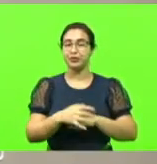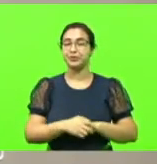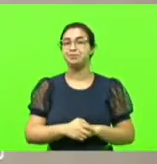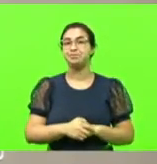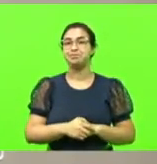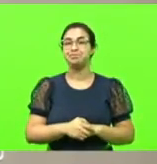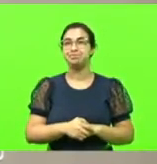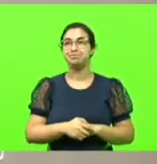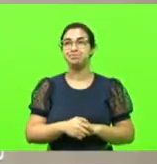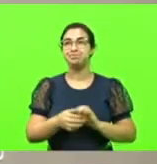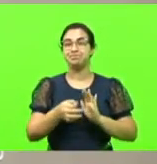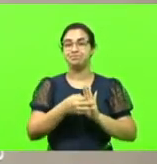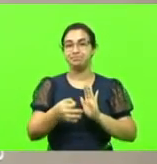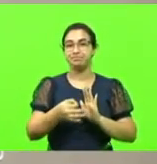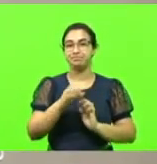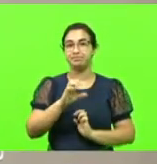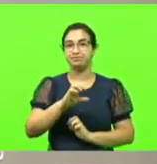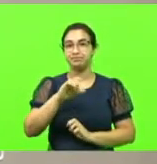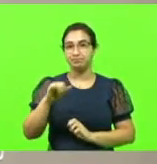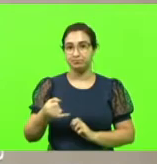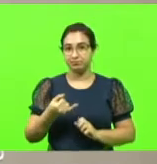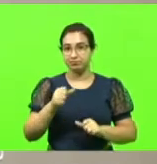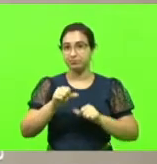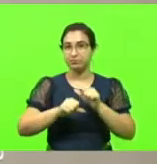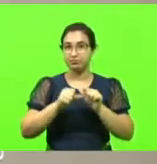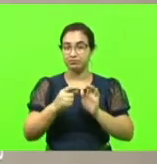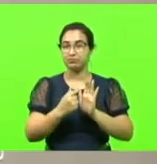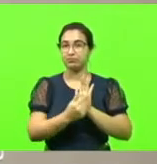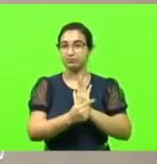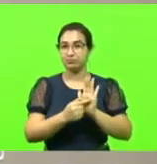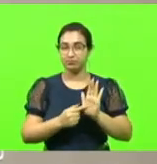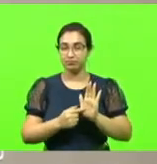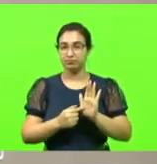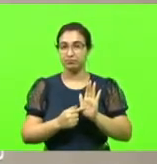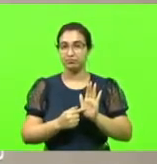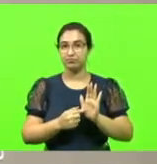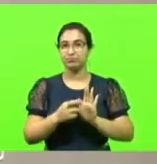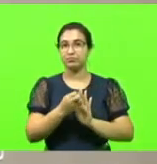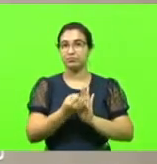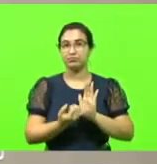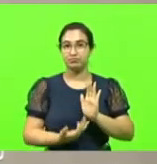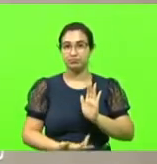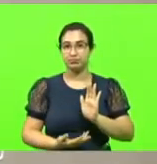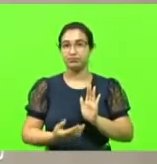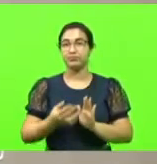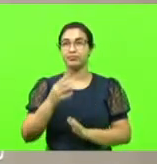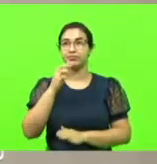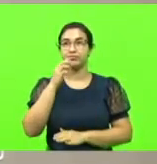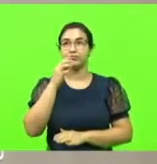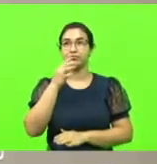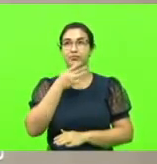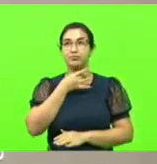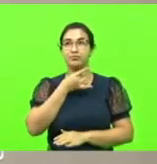de Constituição e Justiça pela manutenção do veto. Relator, deputado Maurício Scudillarc, em discussão.